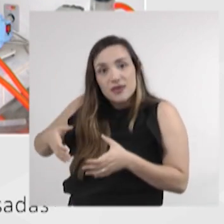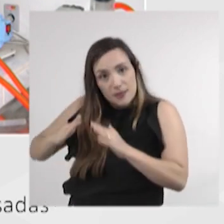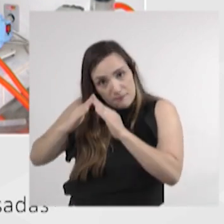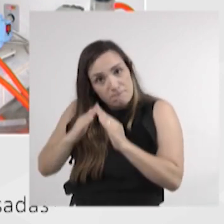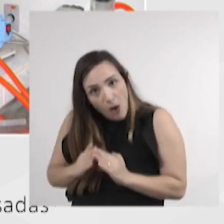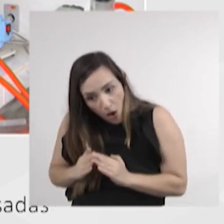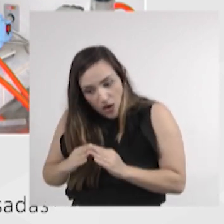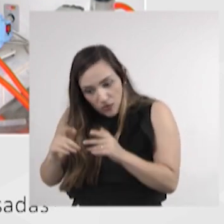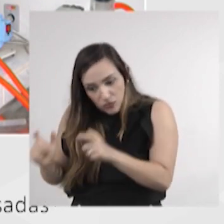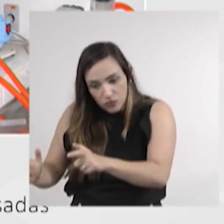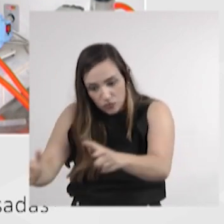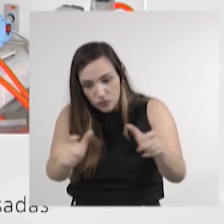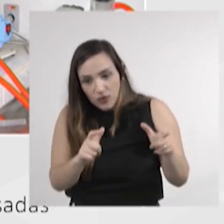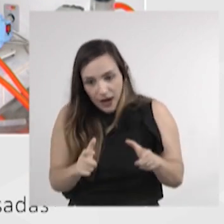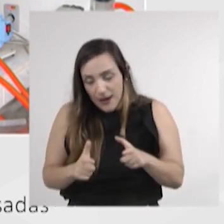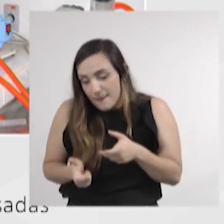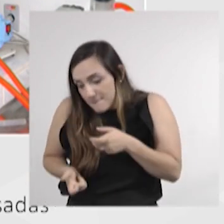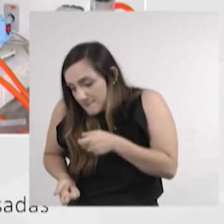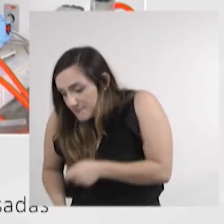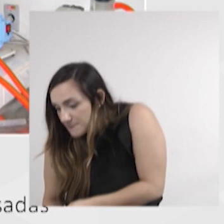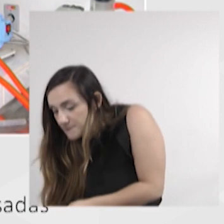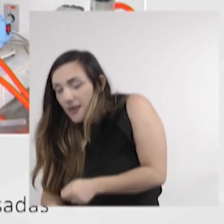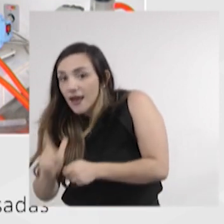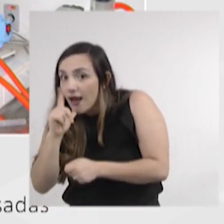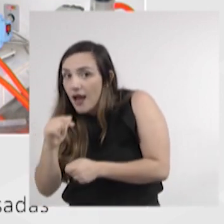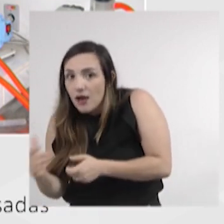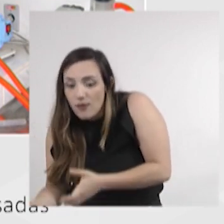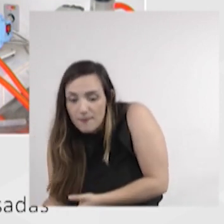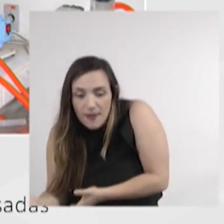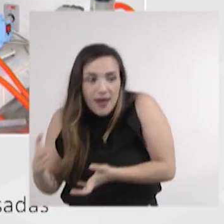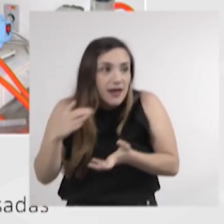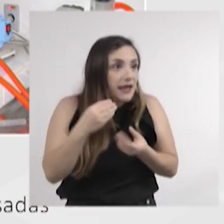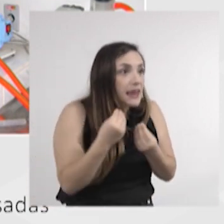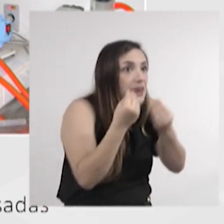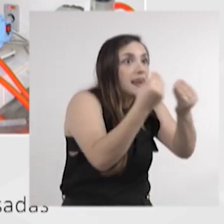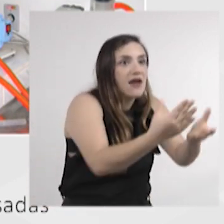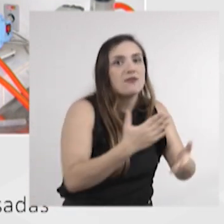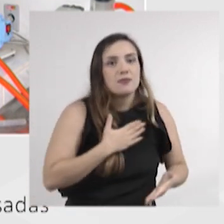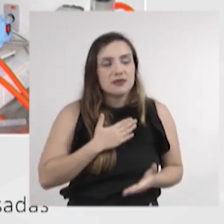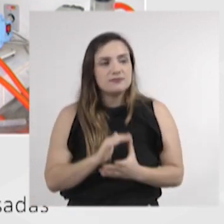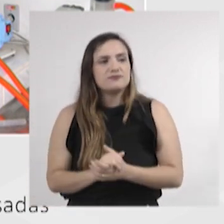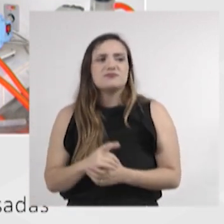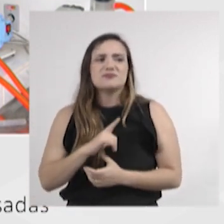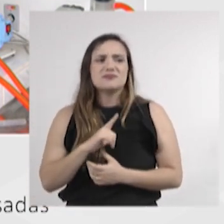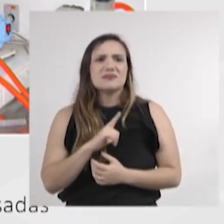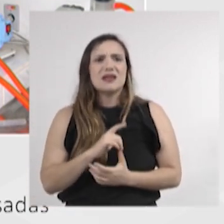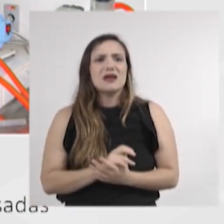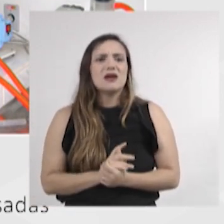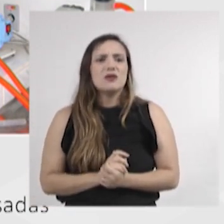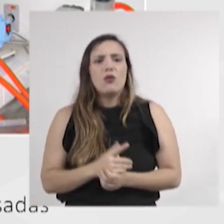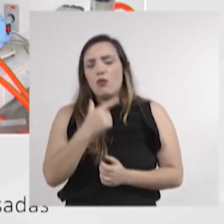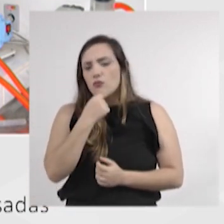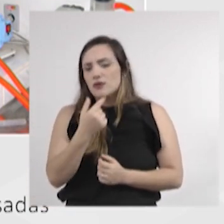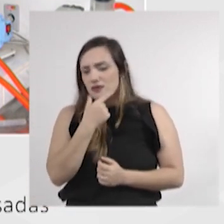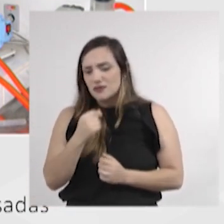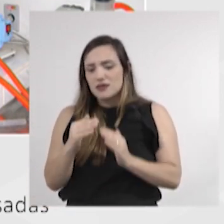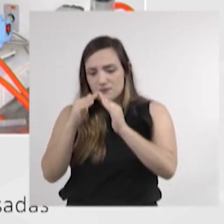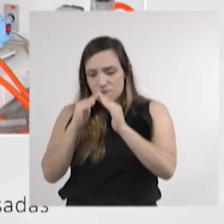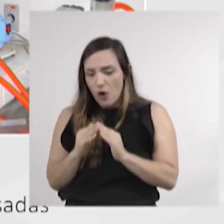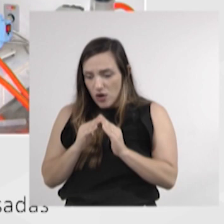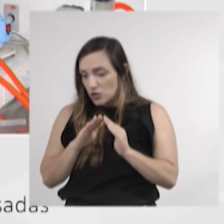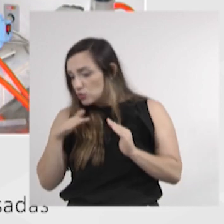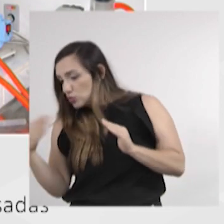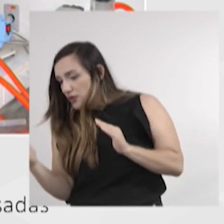nas propriedades onde estão esses equipamentos. No caso ali do Rio Iguatemi, por exemplo, nós pagamos ali o senhor que mora do